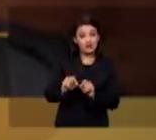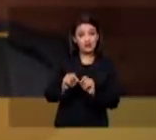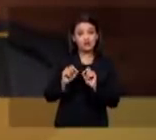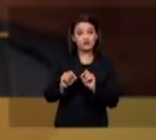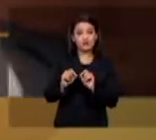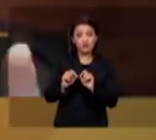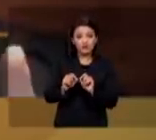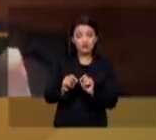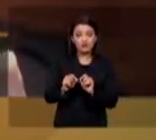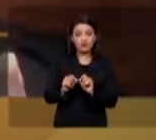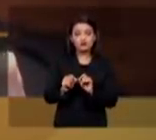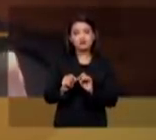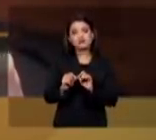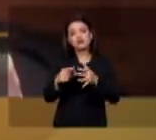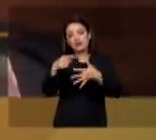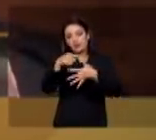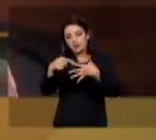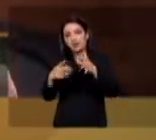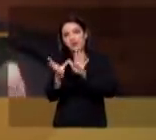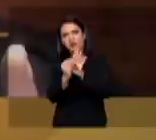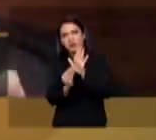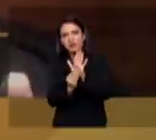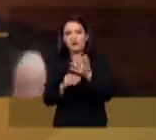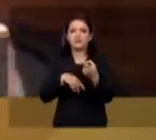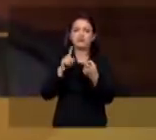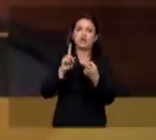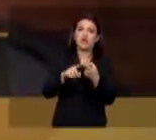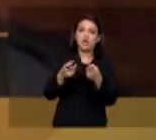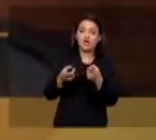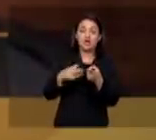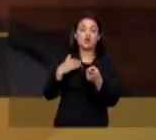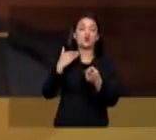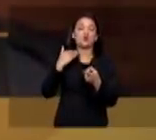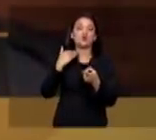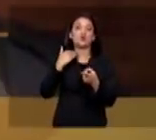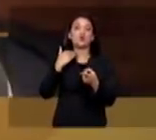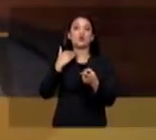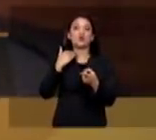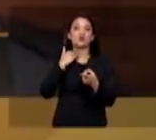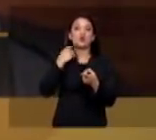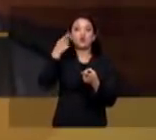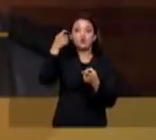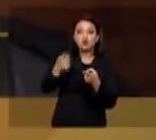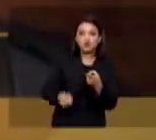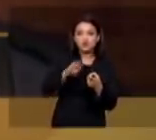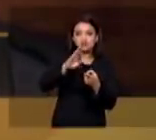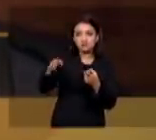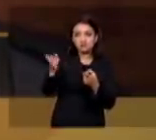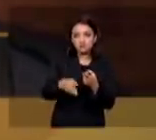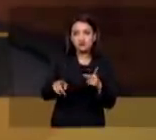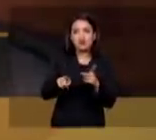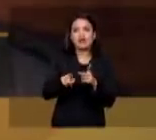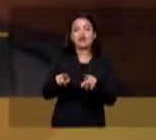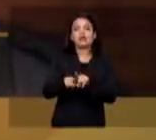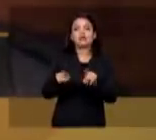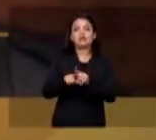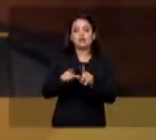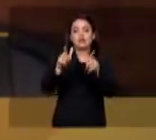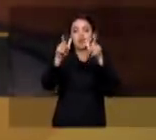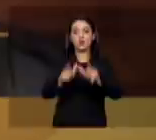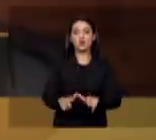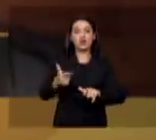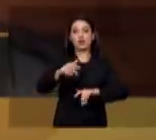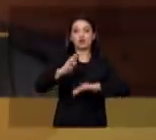das alegações de suspeição do magistrado e incompetência do juízo na mesma impetração,